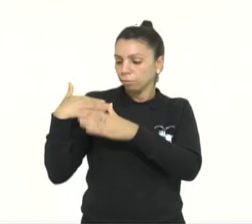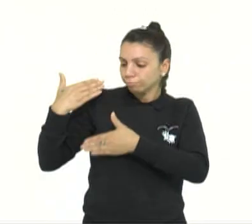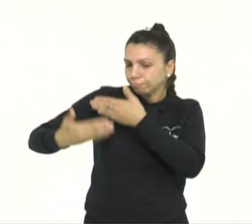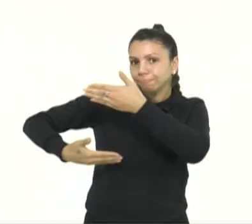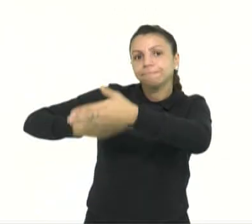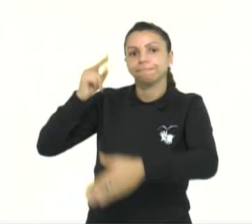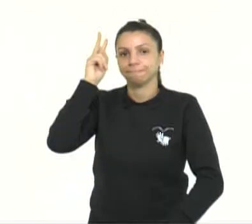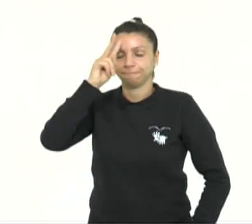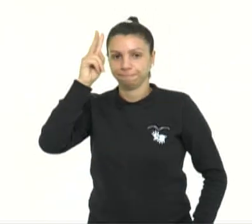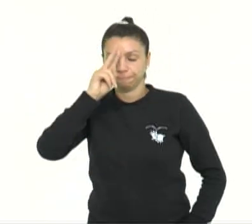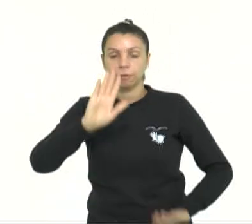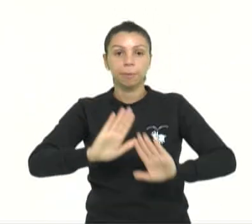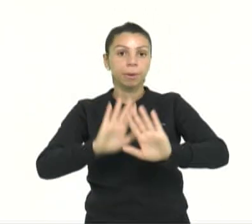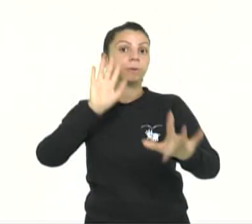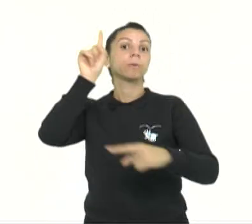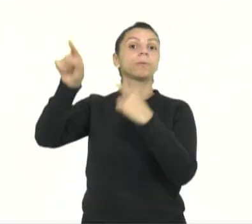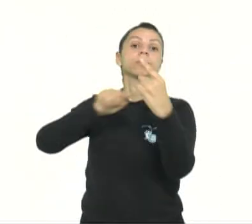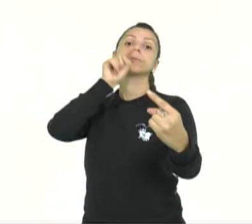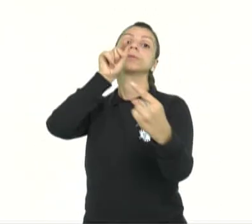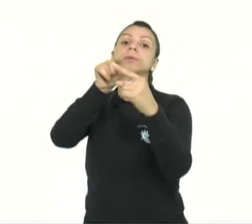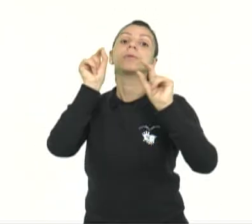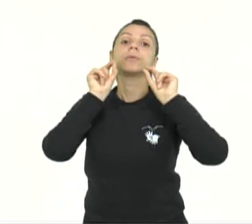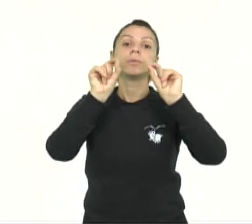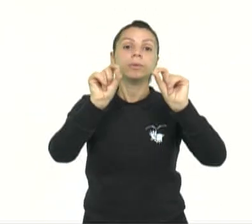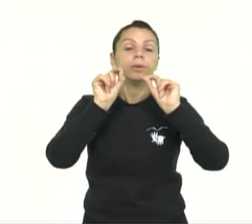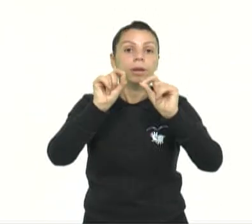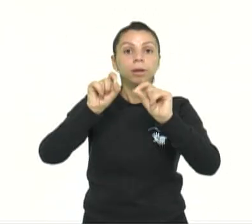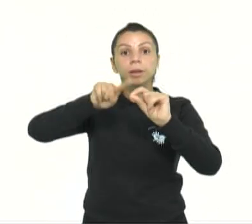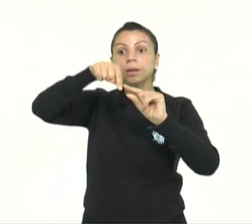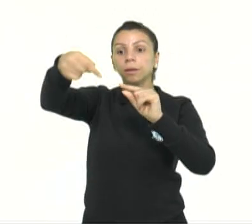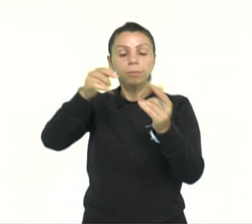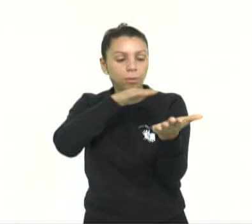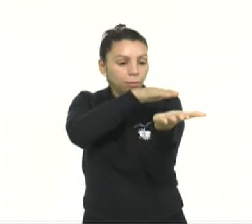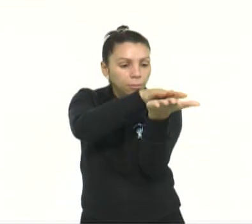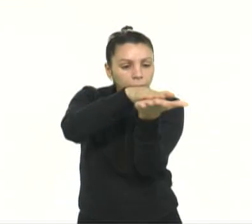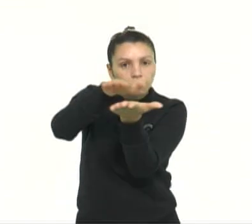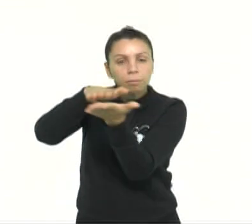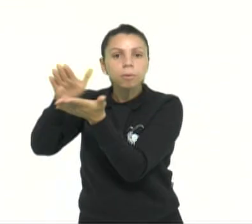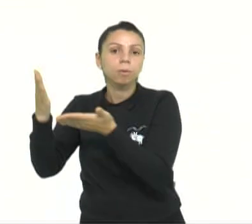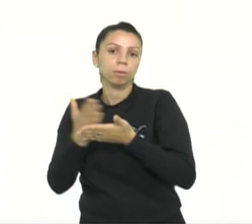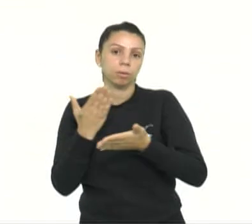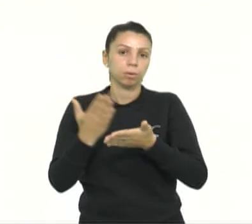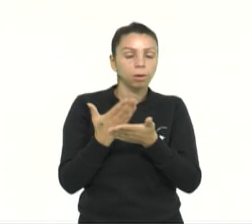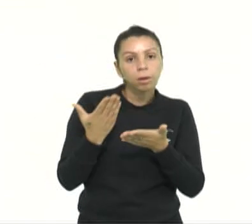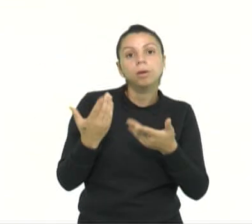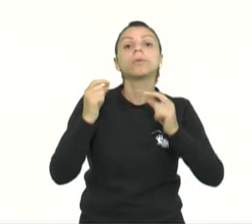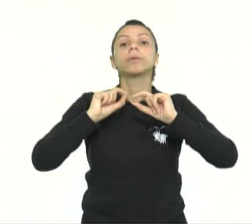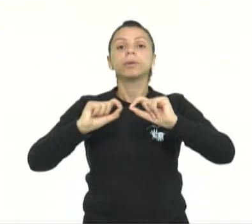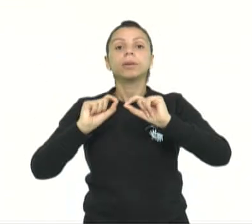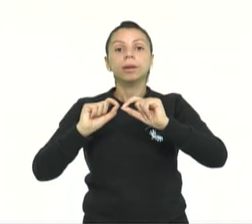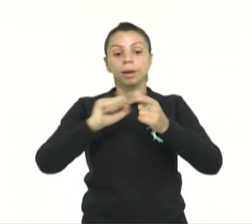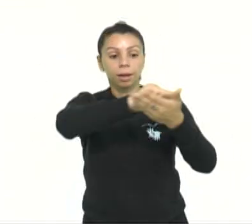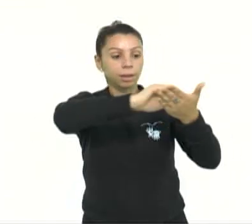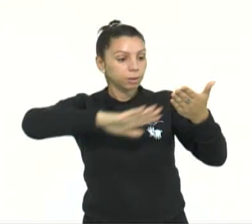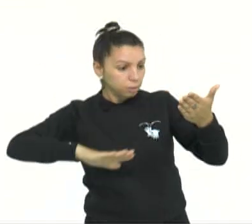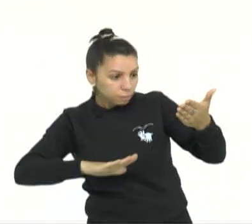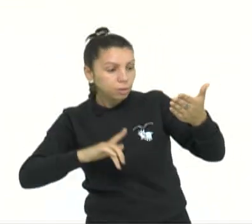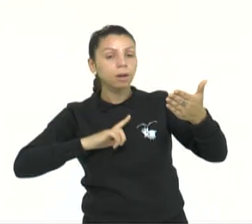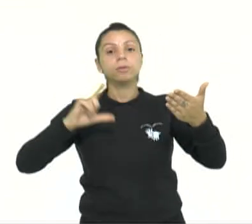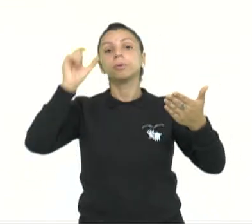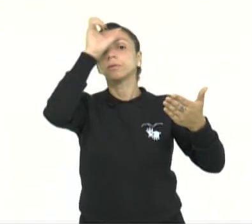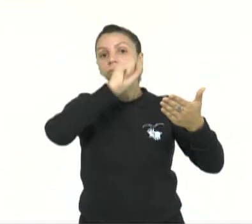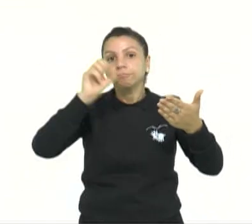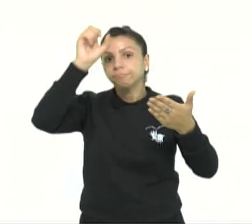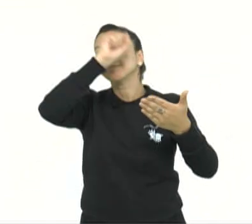história, mas com o intuito de depois publicar esse livro onde exercícios podem ser formulados e tirados da